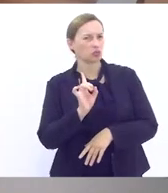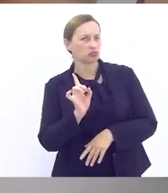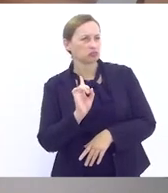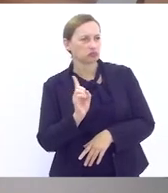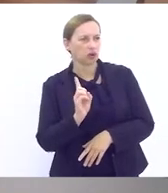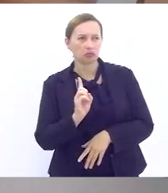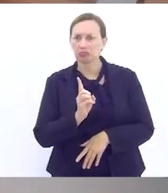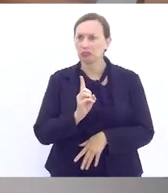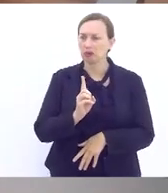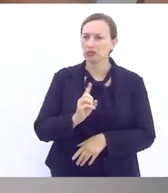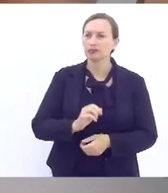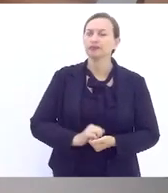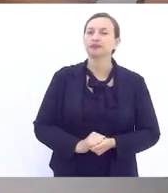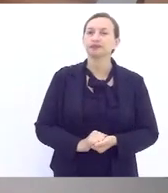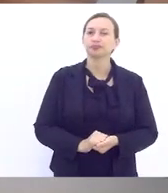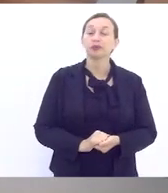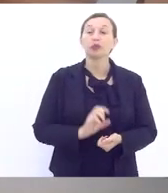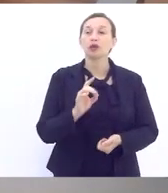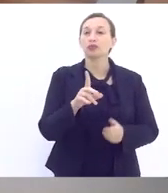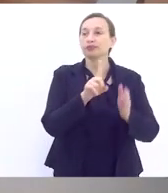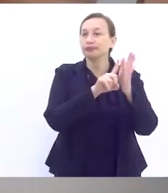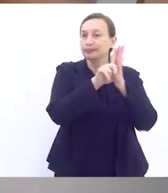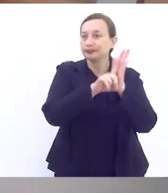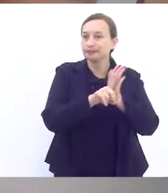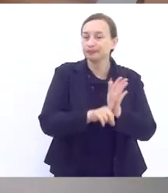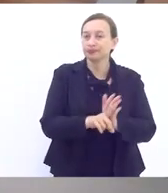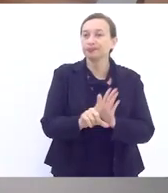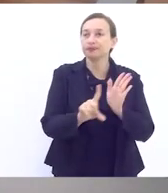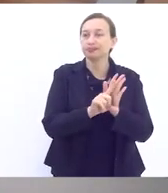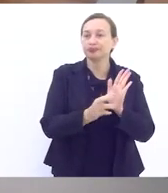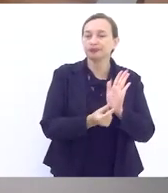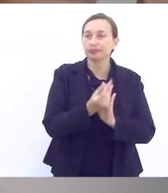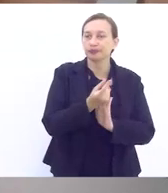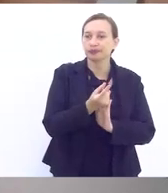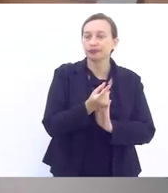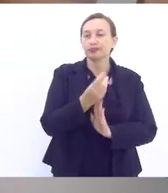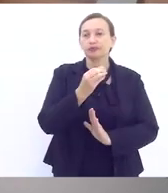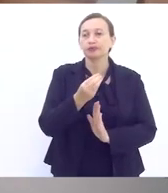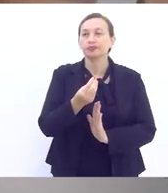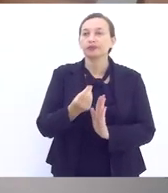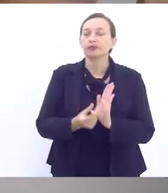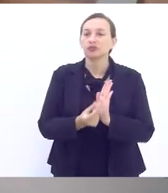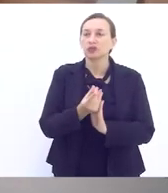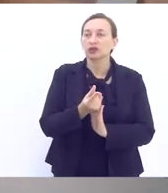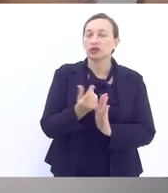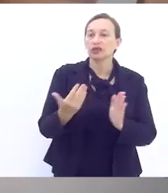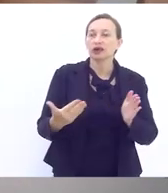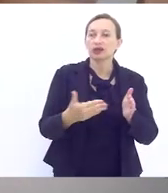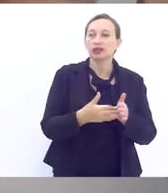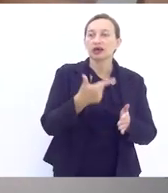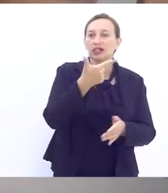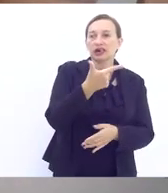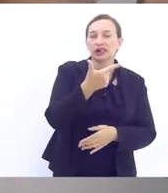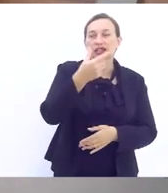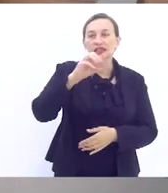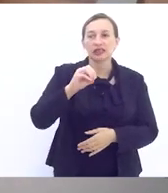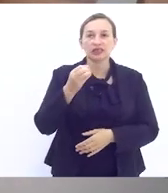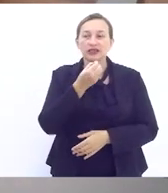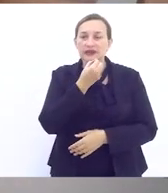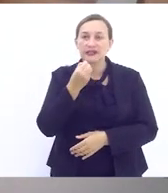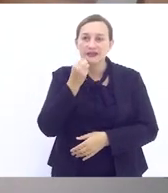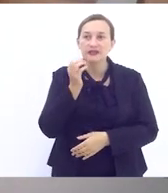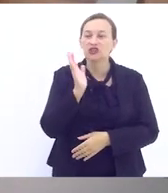Nós só estamos examinando o orçamento esperar até 30 de setembro mas